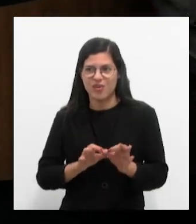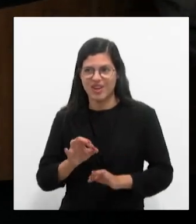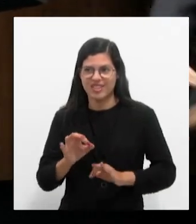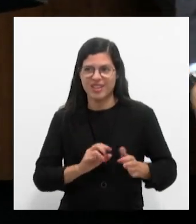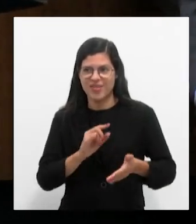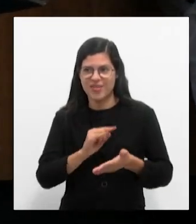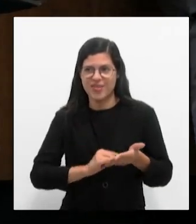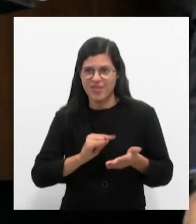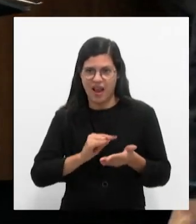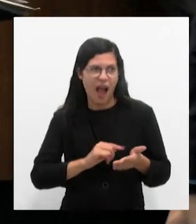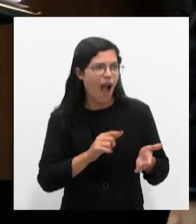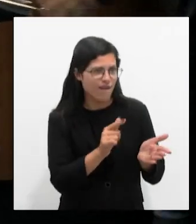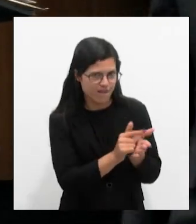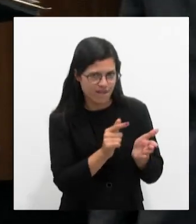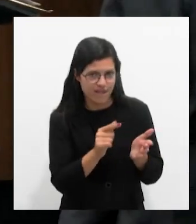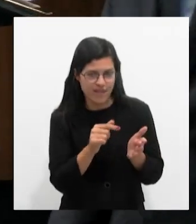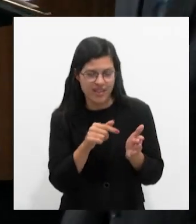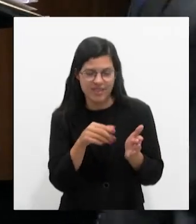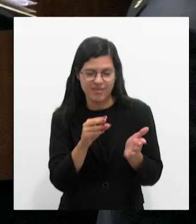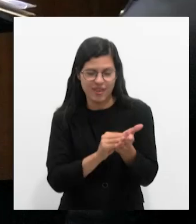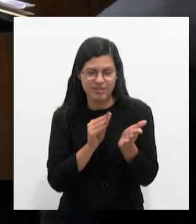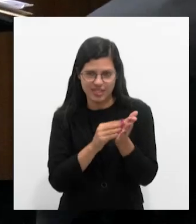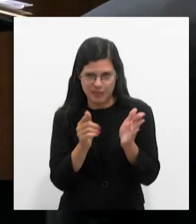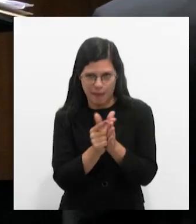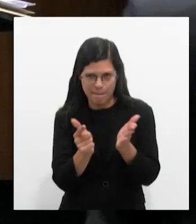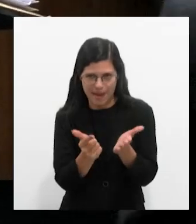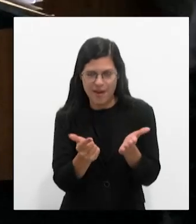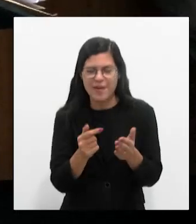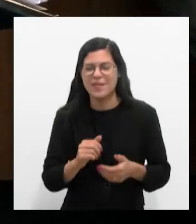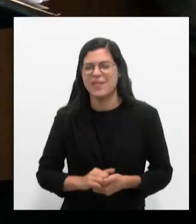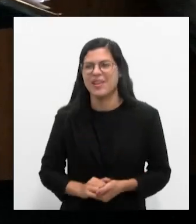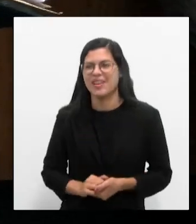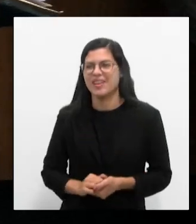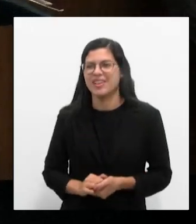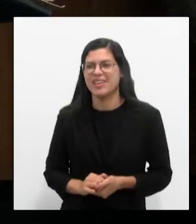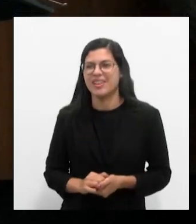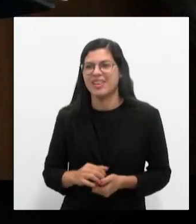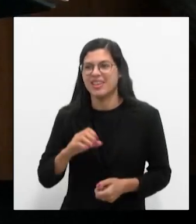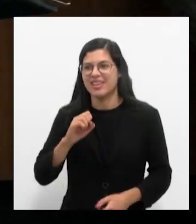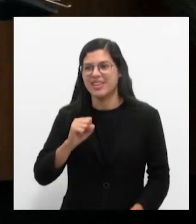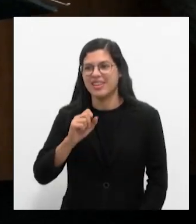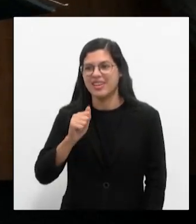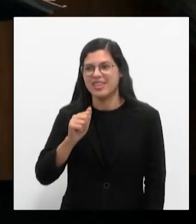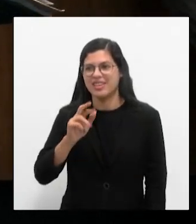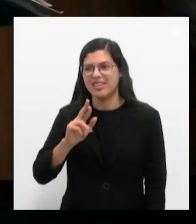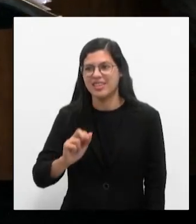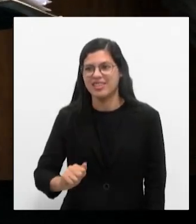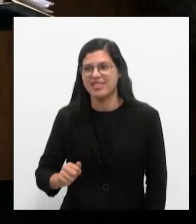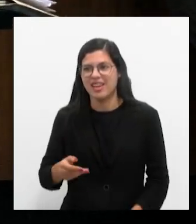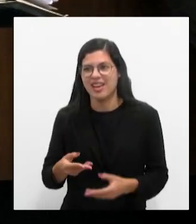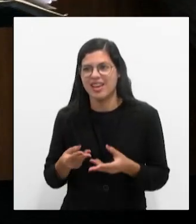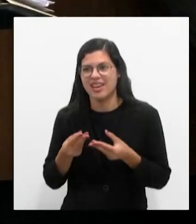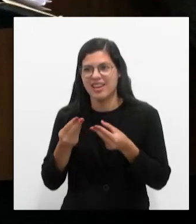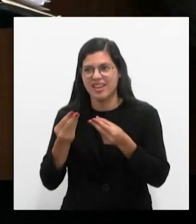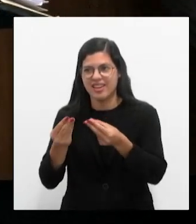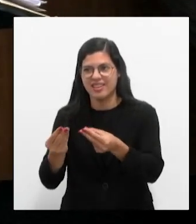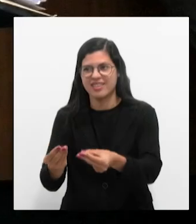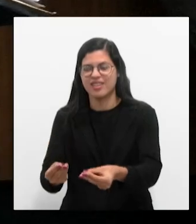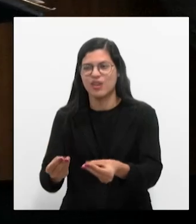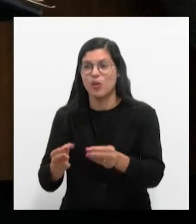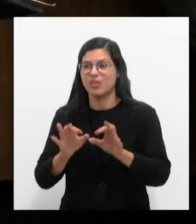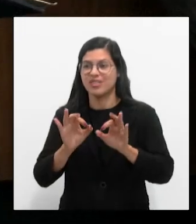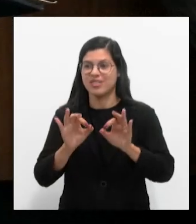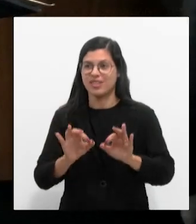o material para fazer. Uma falta de acerto na documentação e a Sara Pôncio entregou